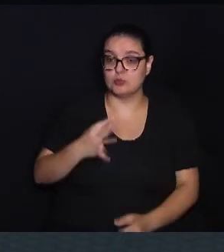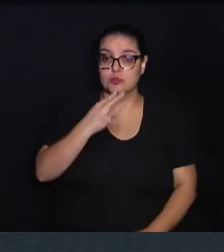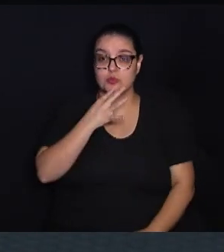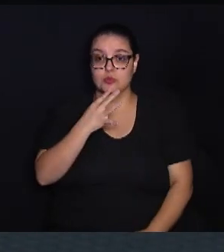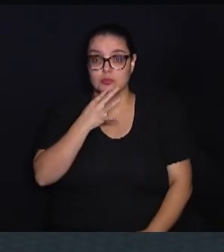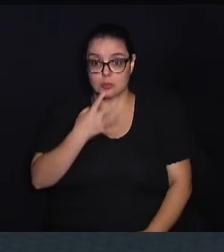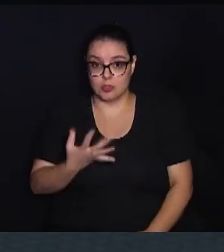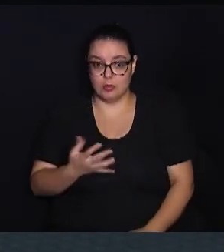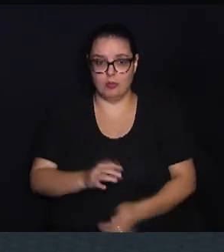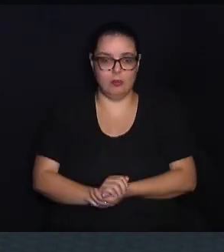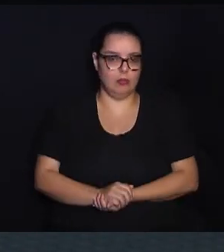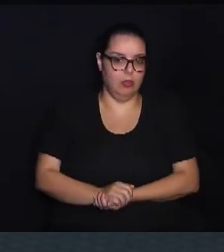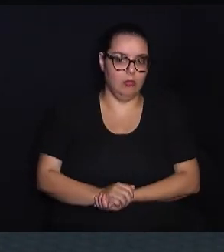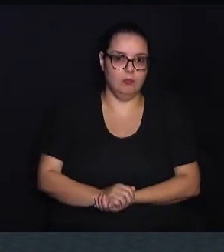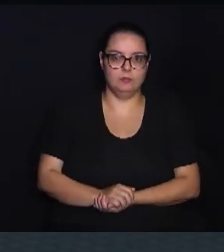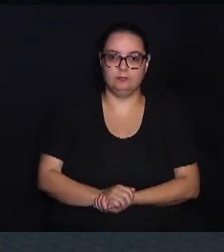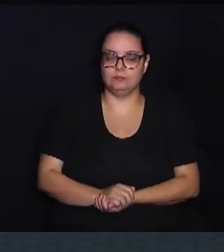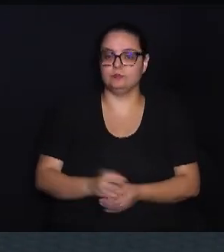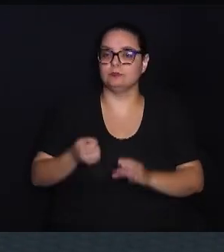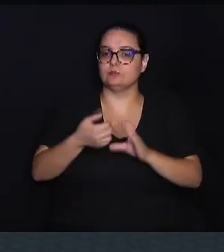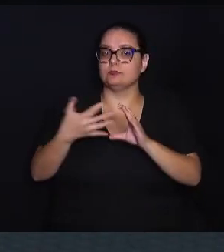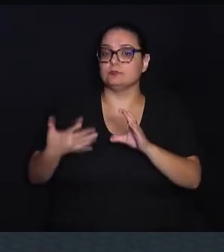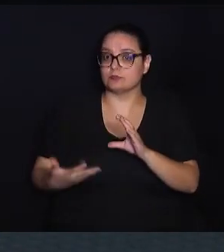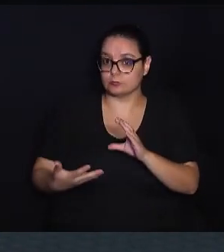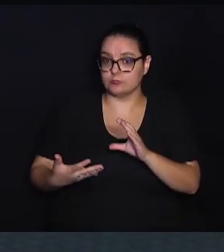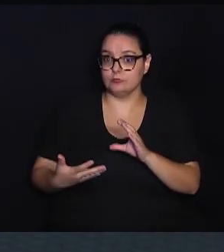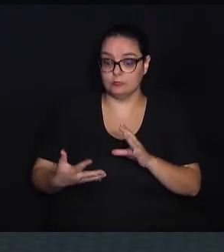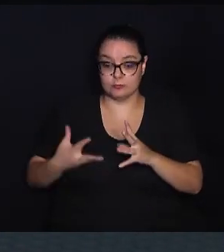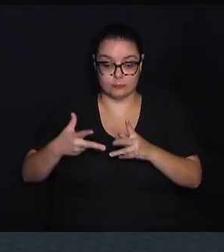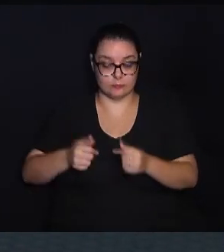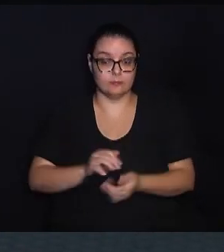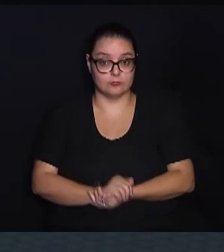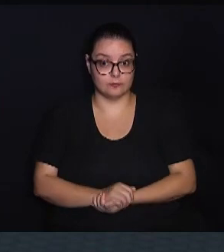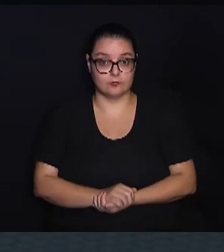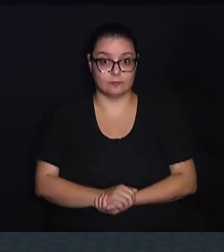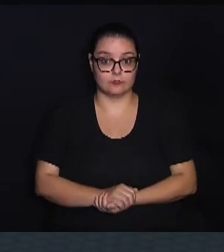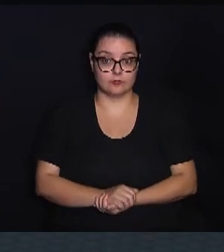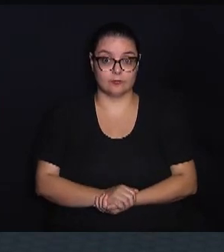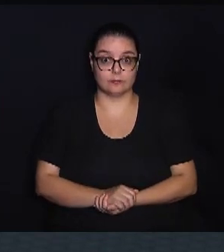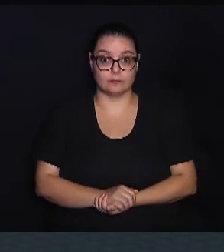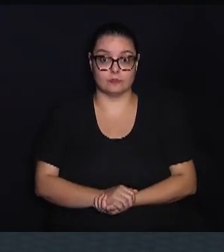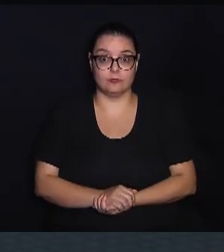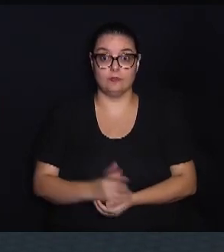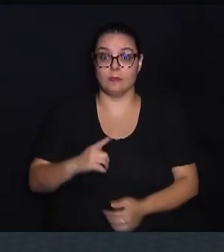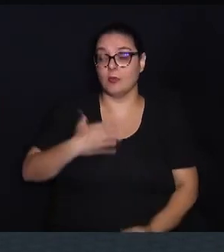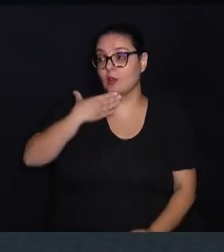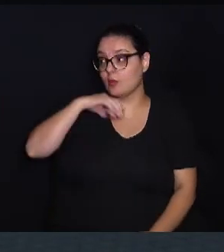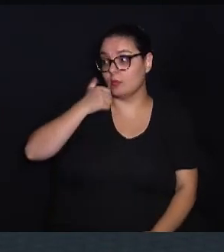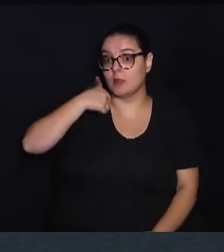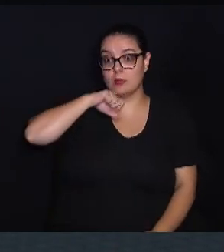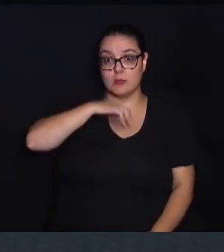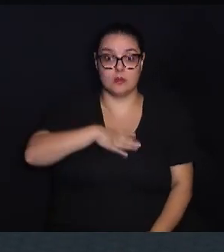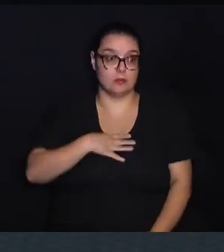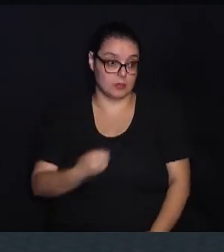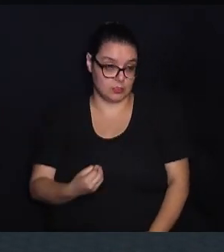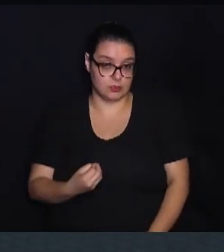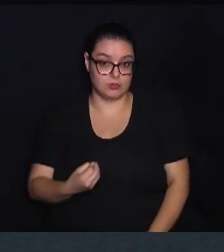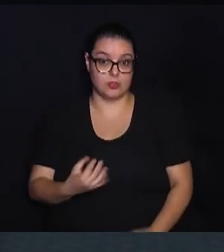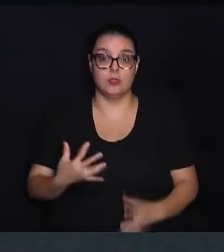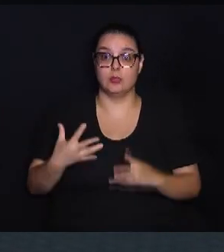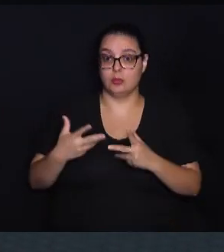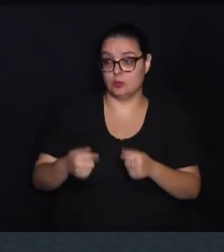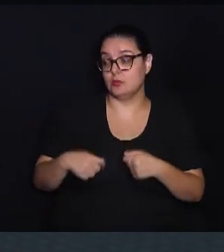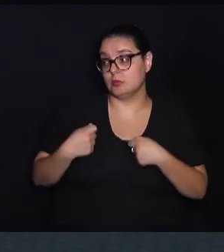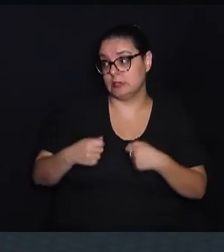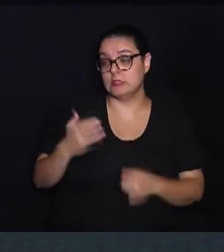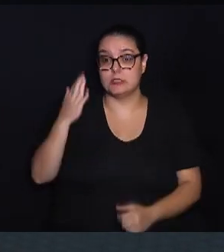mundo conheça, né, as características de todo mundo. Então, se a gente tem o pai, a mãe, os filhos, todo